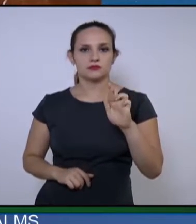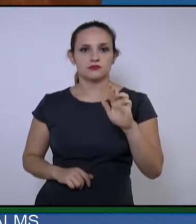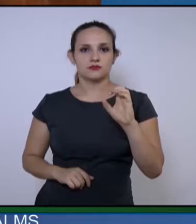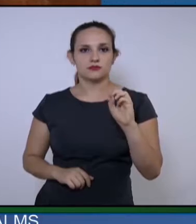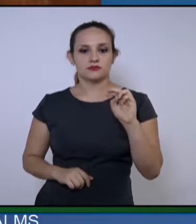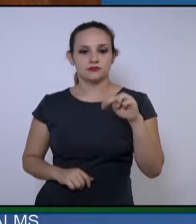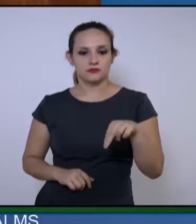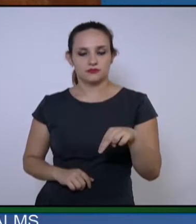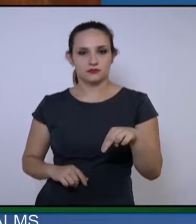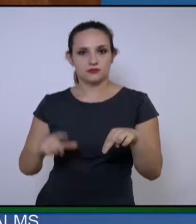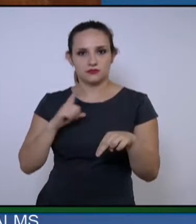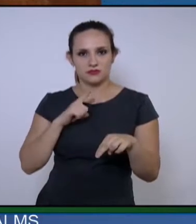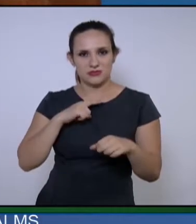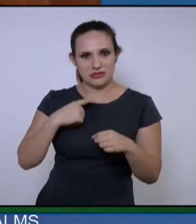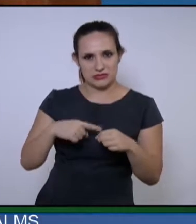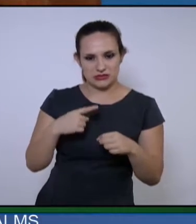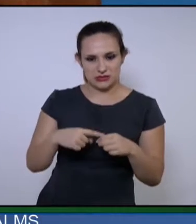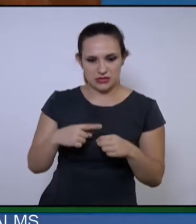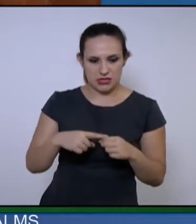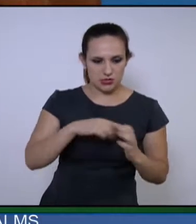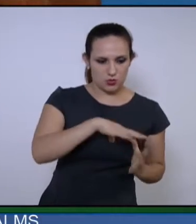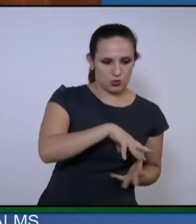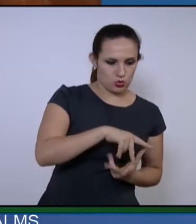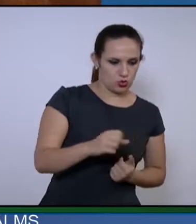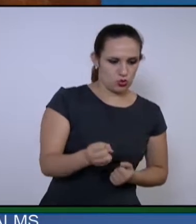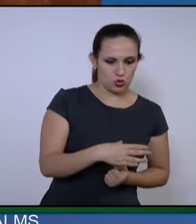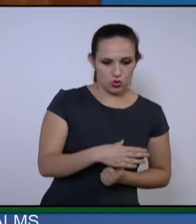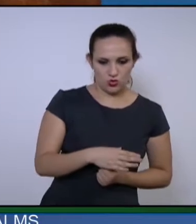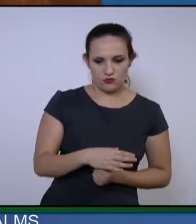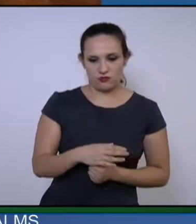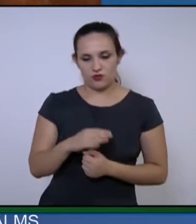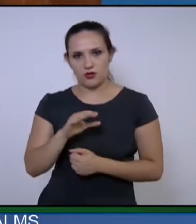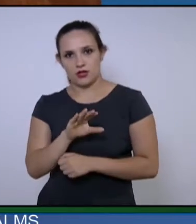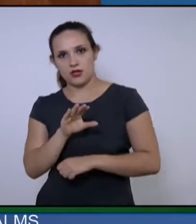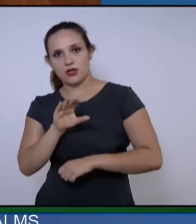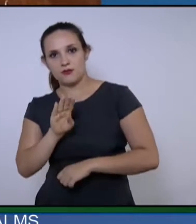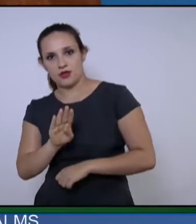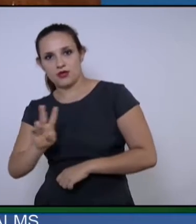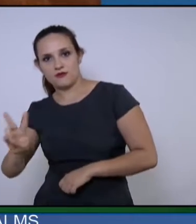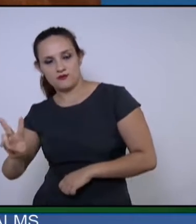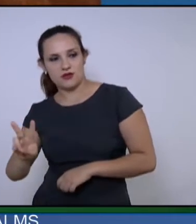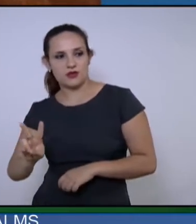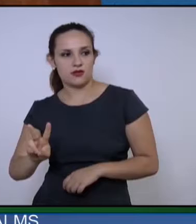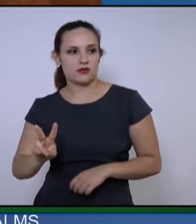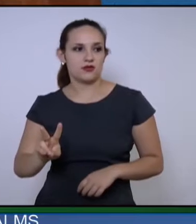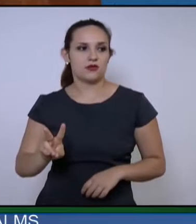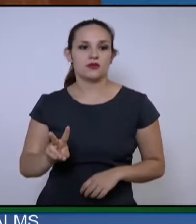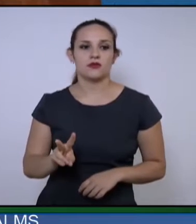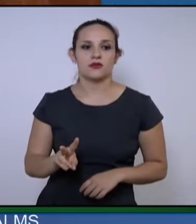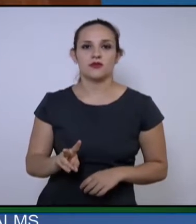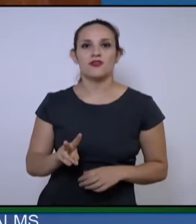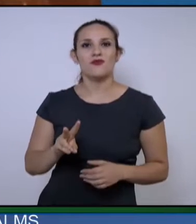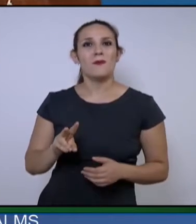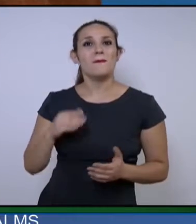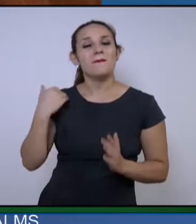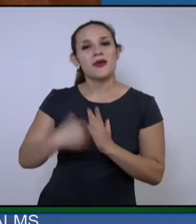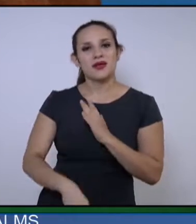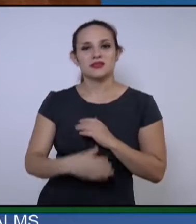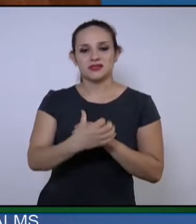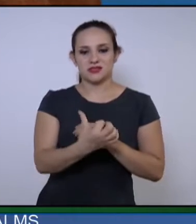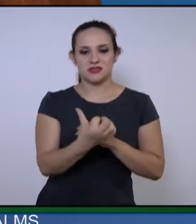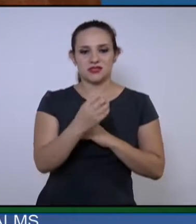no trecho entre Mundo Novo e Bela Vista, sofreu mais um corte de recursos e ficará sem 60,5 milhões